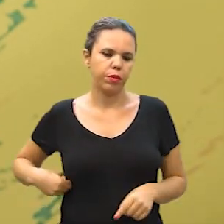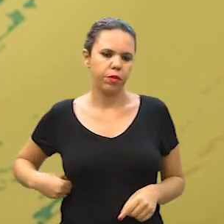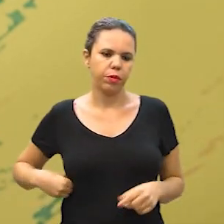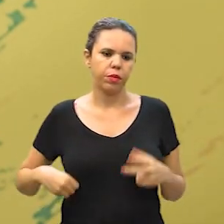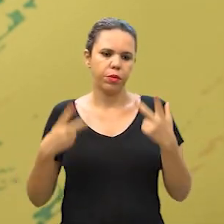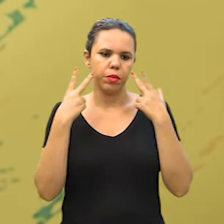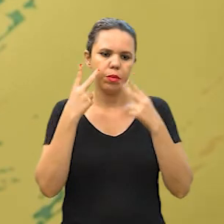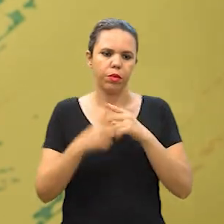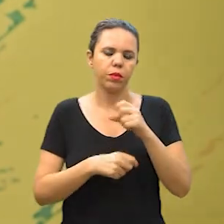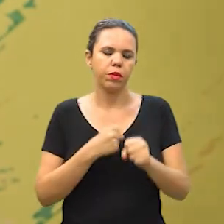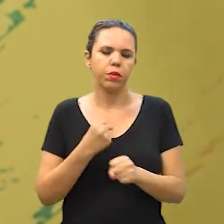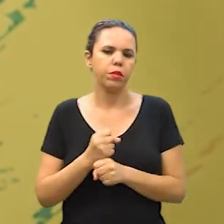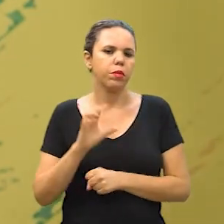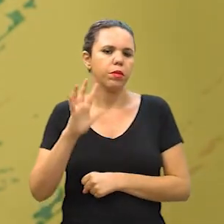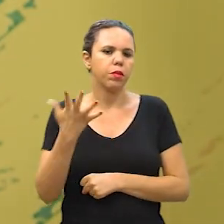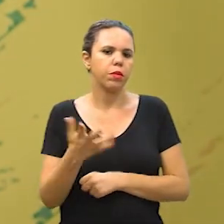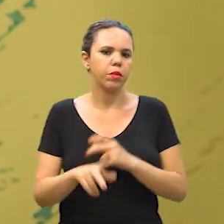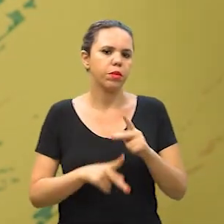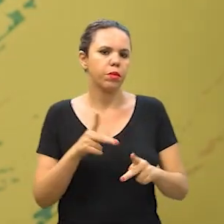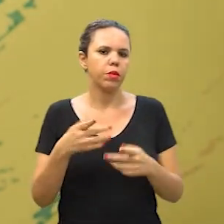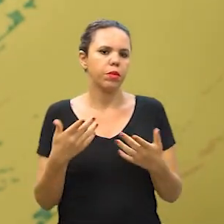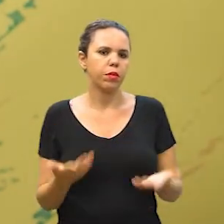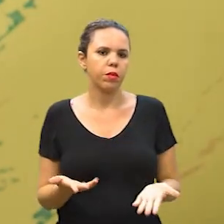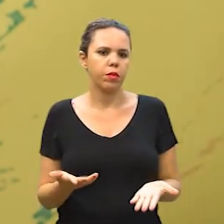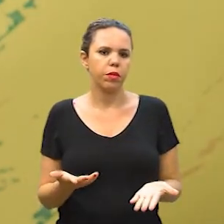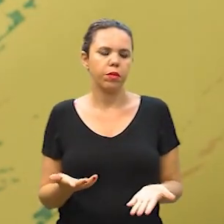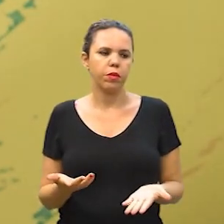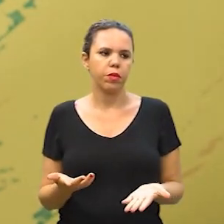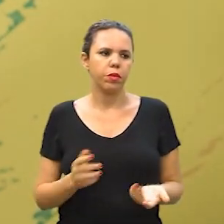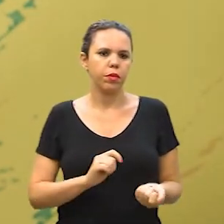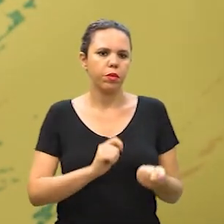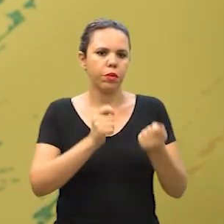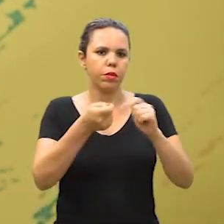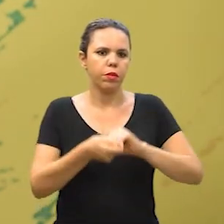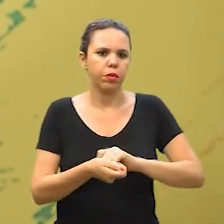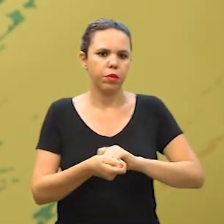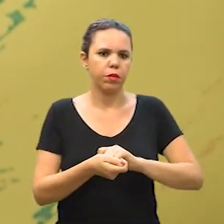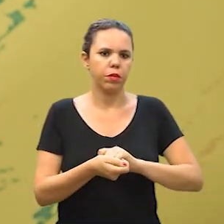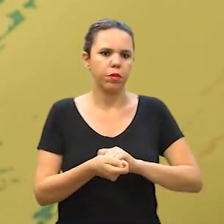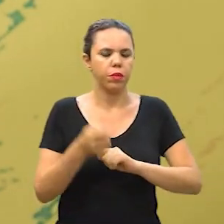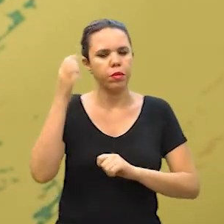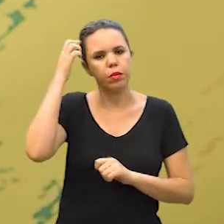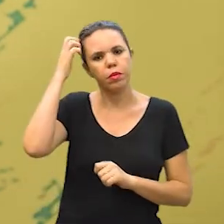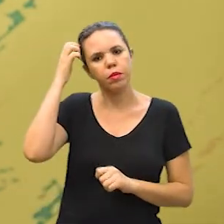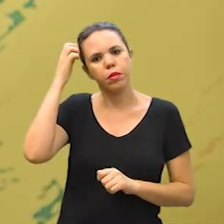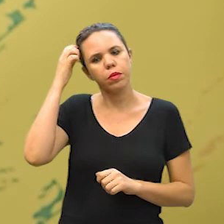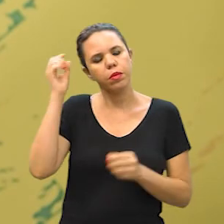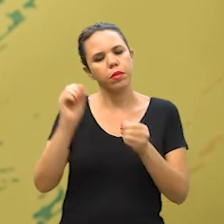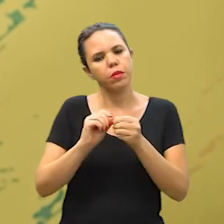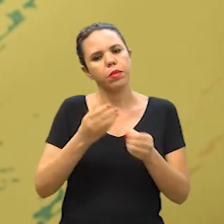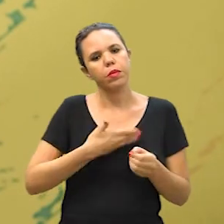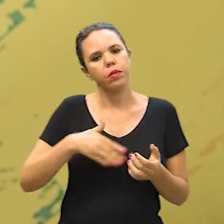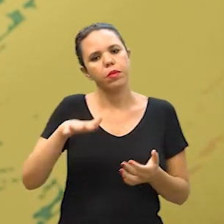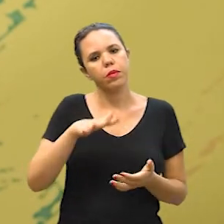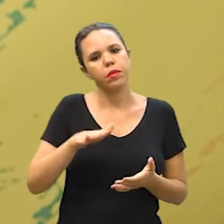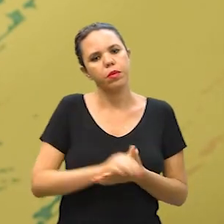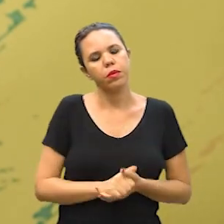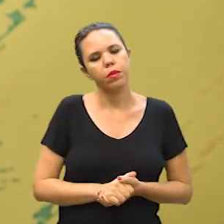normalmente é de um ano. E de repente o cara, pô, se adaptou pra caramba, não é? Fez